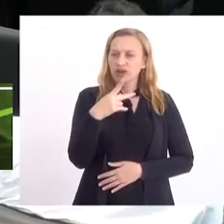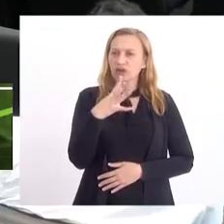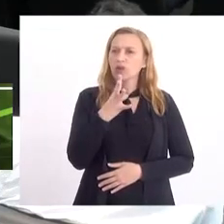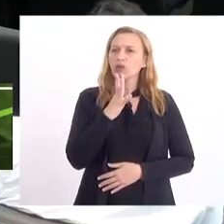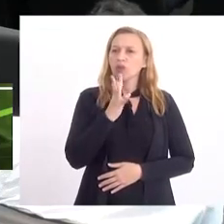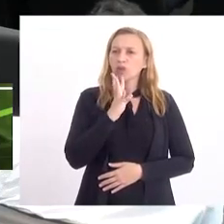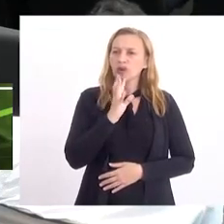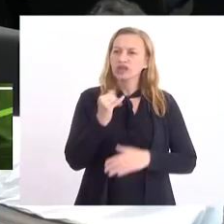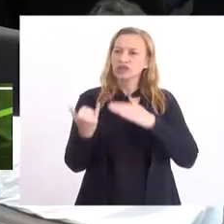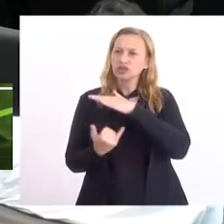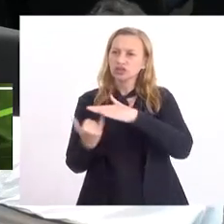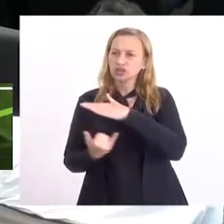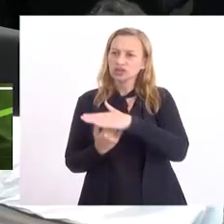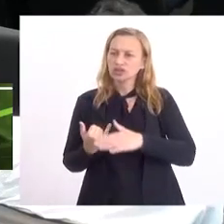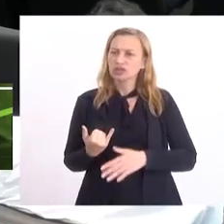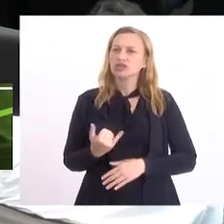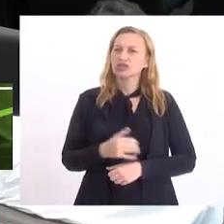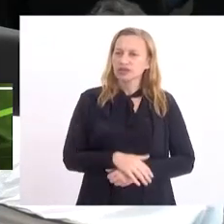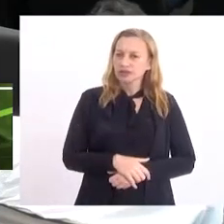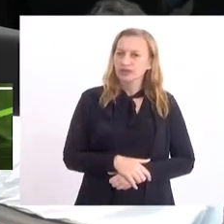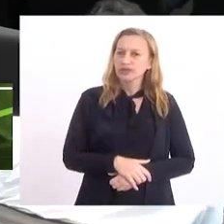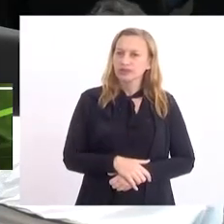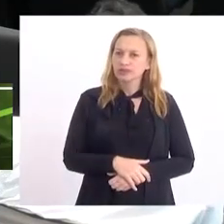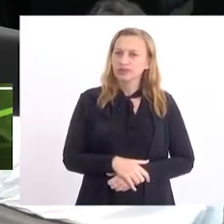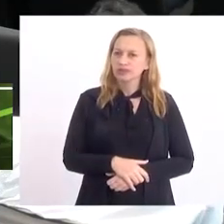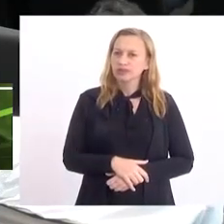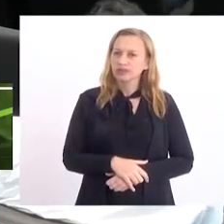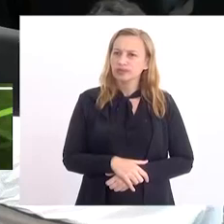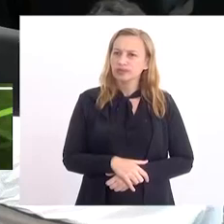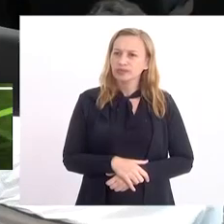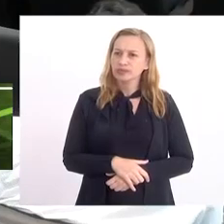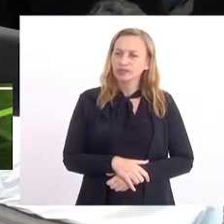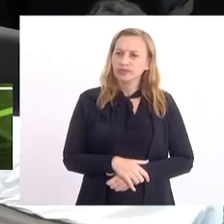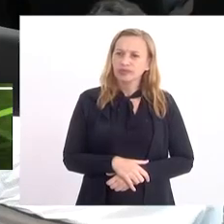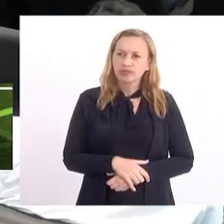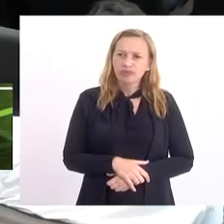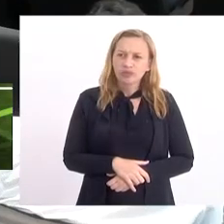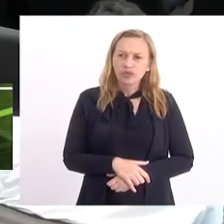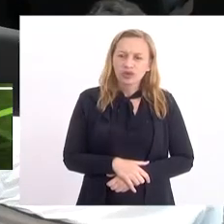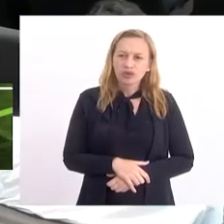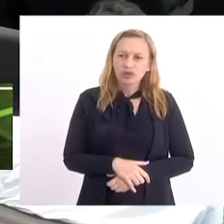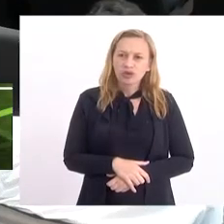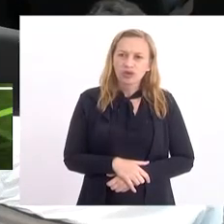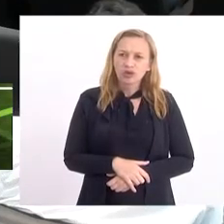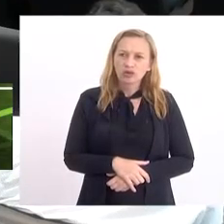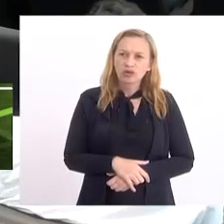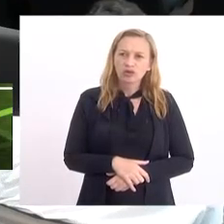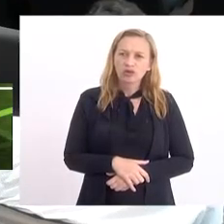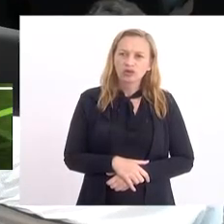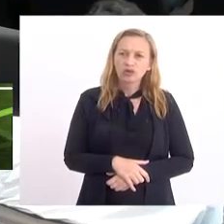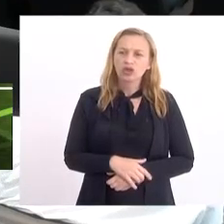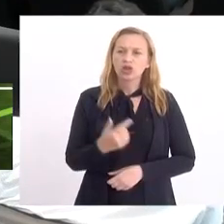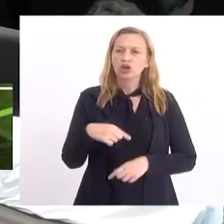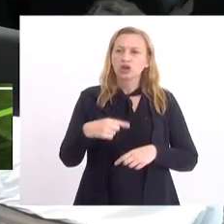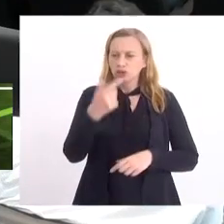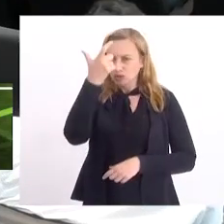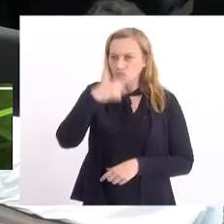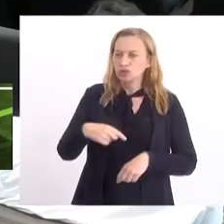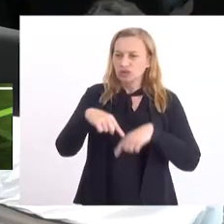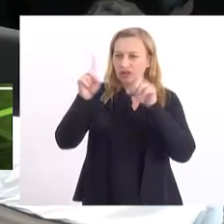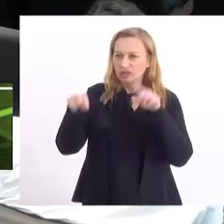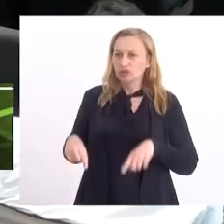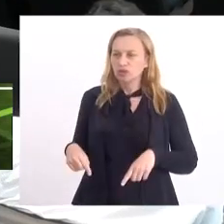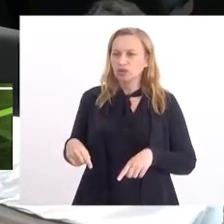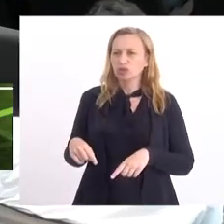conheço a instituição desde Ferrim. Olha o tempo que se tem. E eu sou servidor público, tá? Da Prefeitura